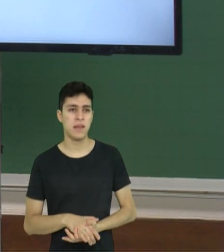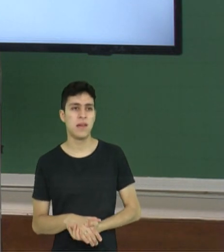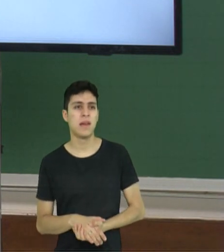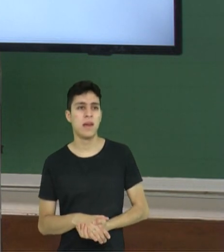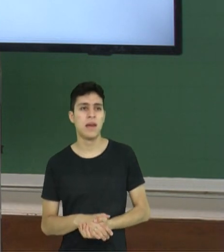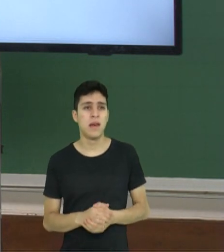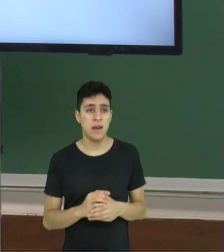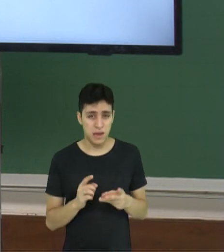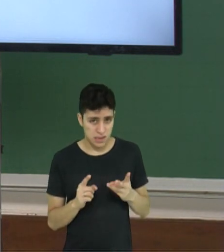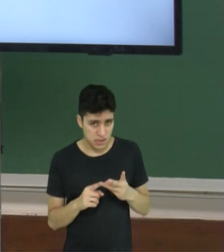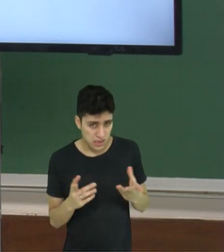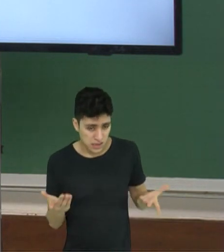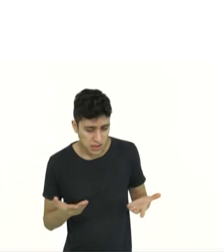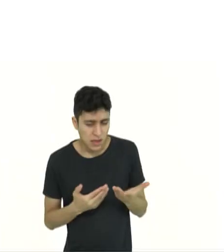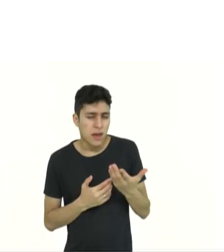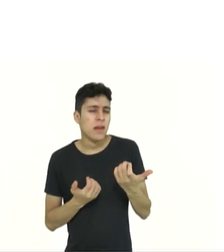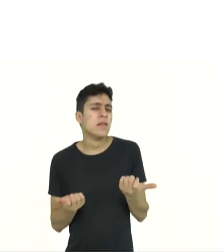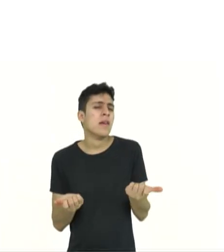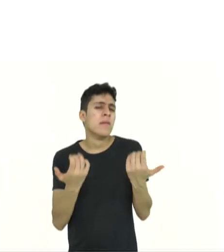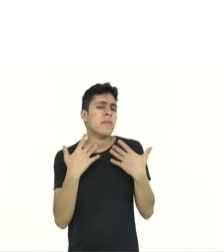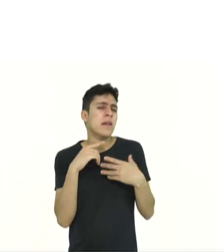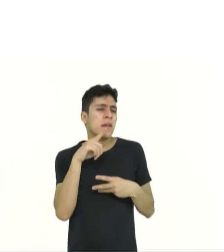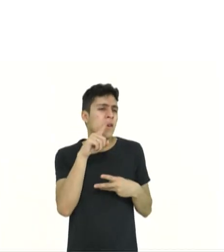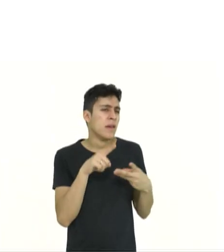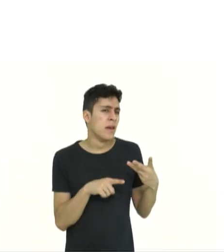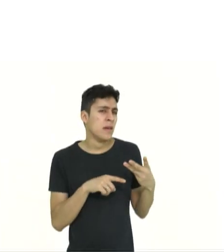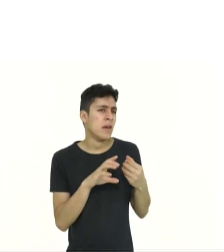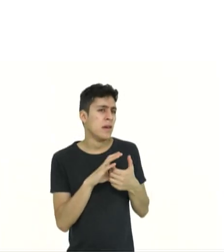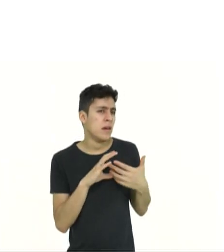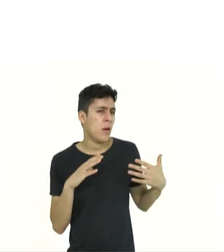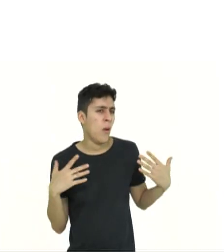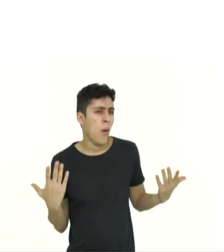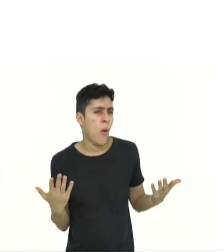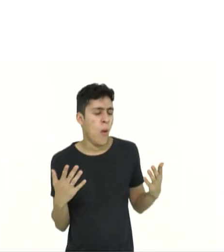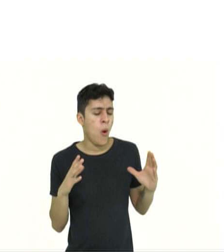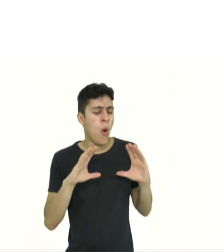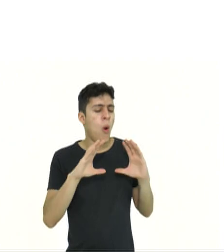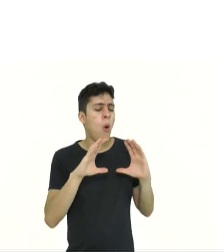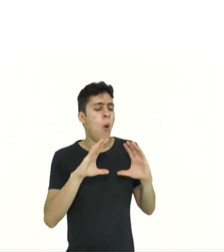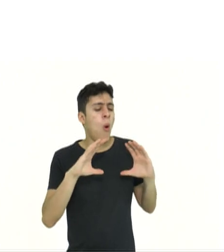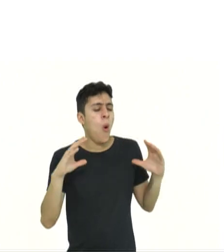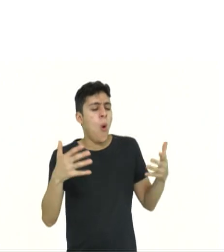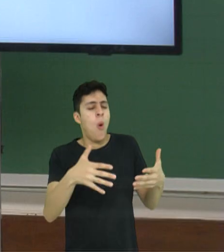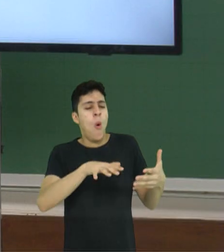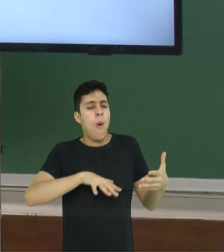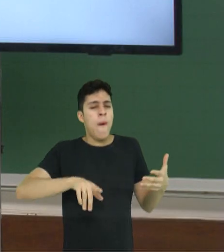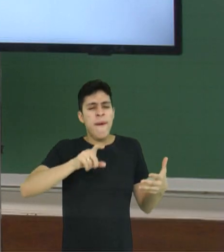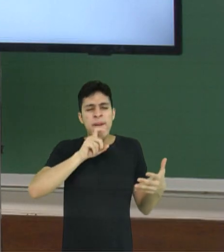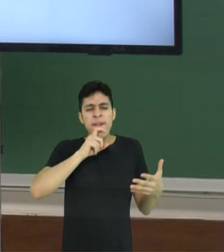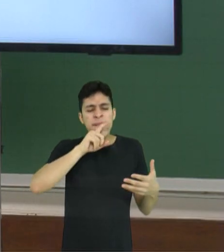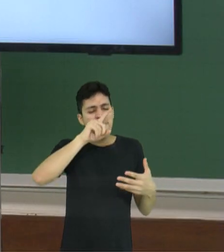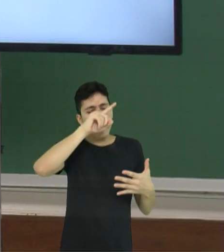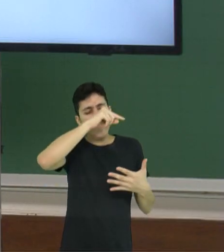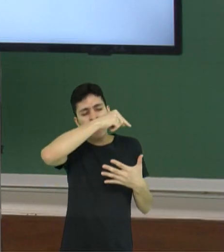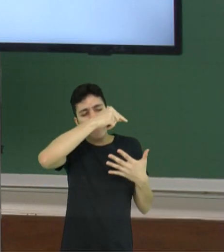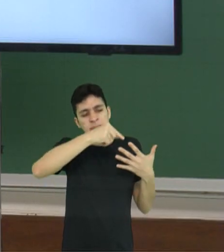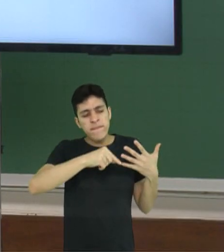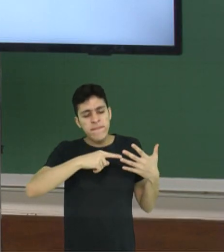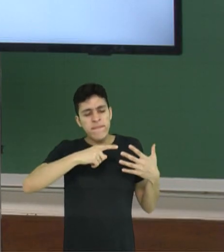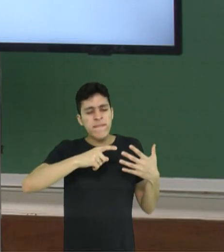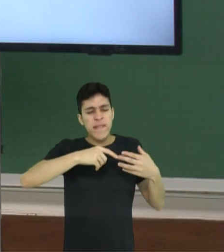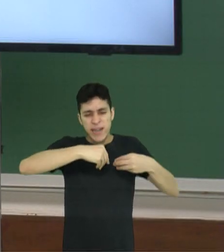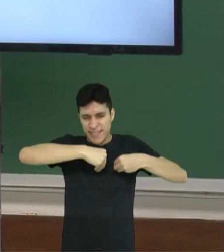Número 3. Destaque algumas características do continente gelado, ou seja, alguns aspectos geográficos, né,